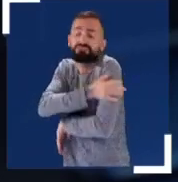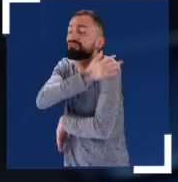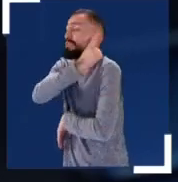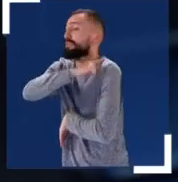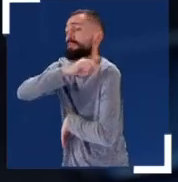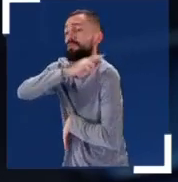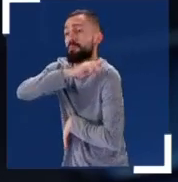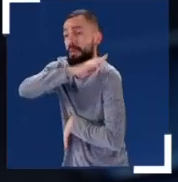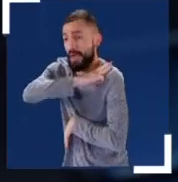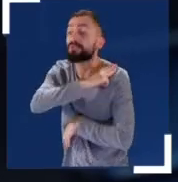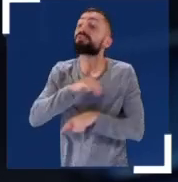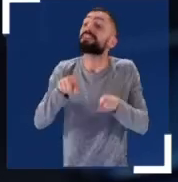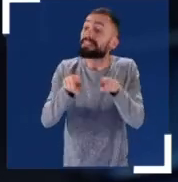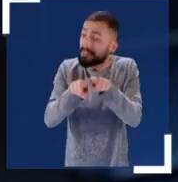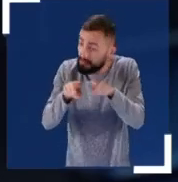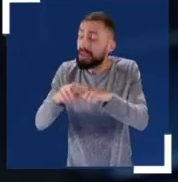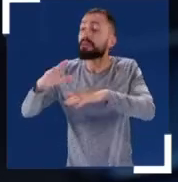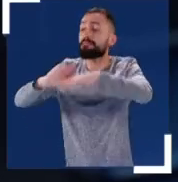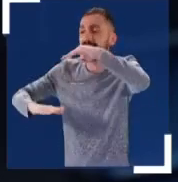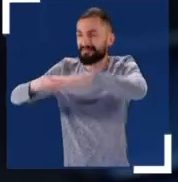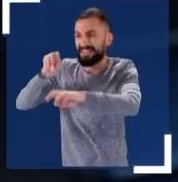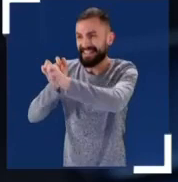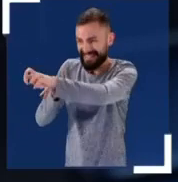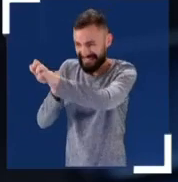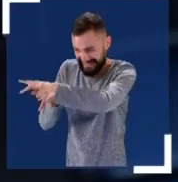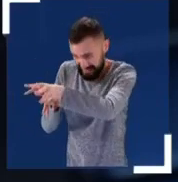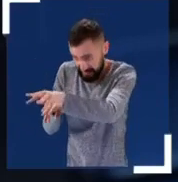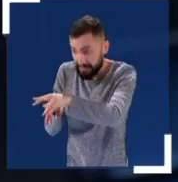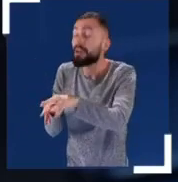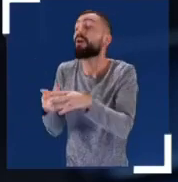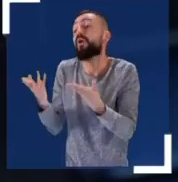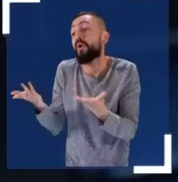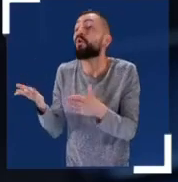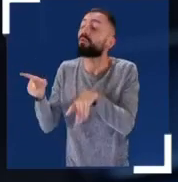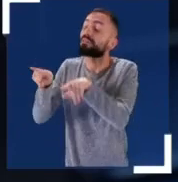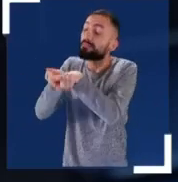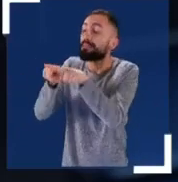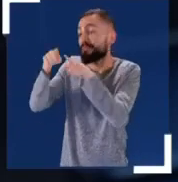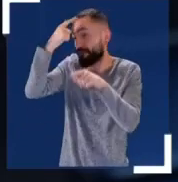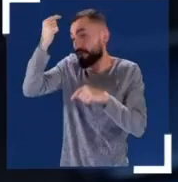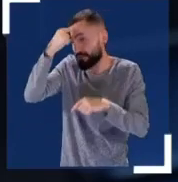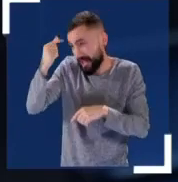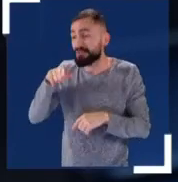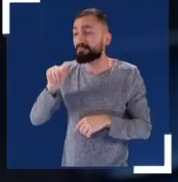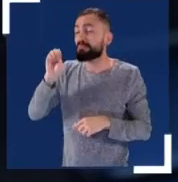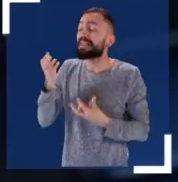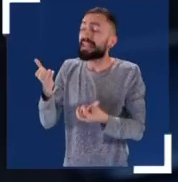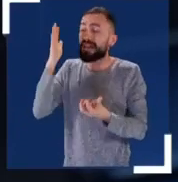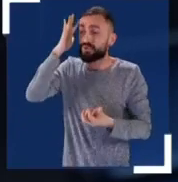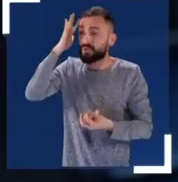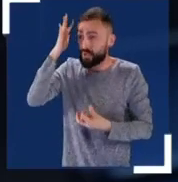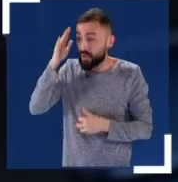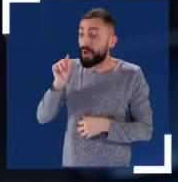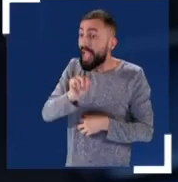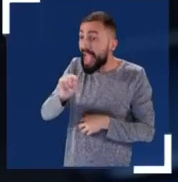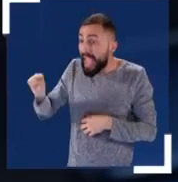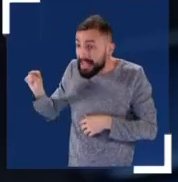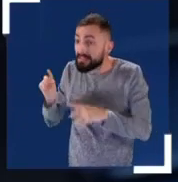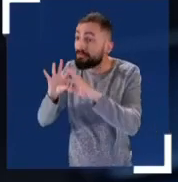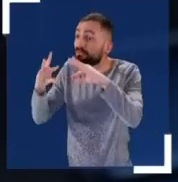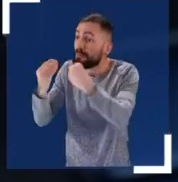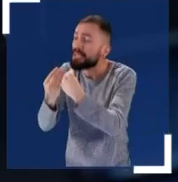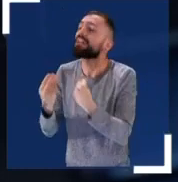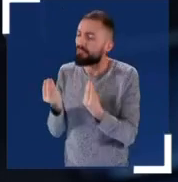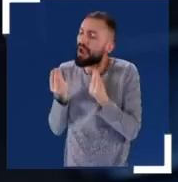evidentemente, no ensino qualificante e, propriamente, no curso superior. Vamos apoiar para que estas famílias tenham essa oportunidade